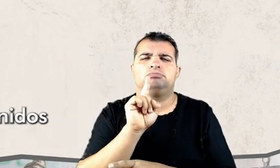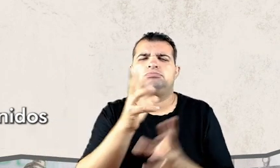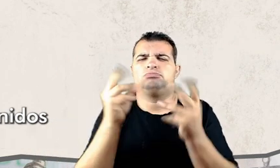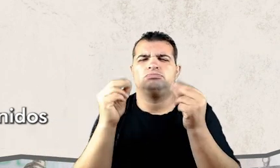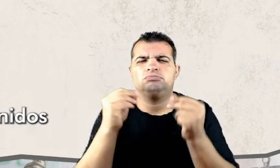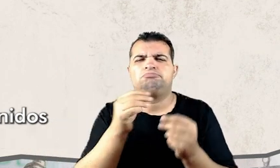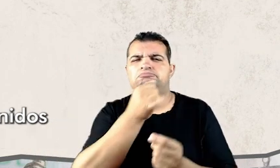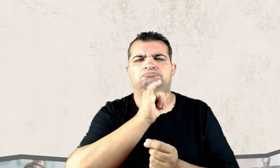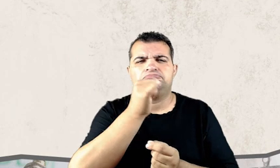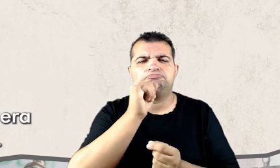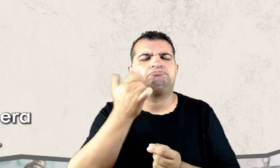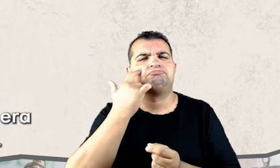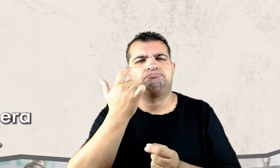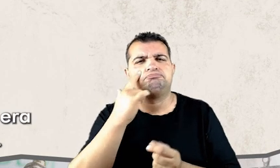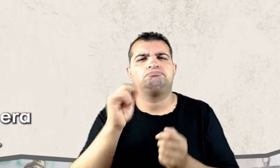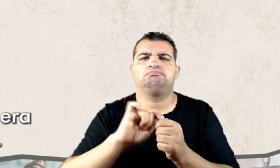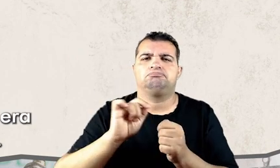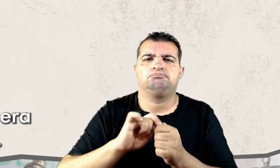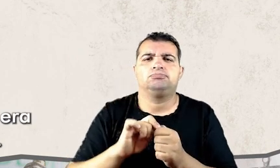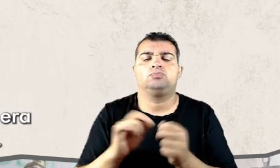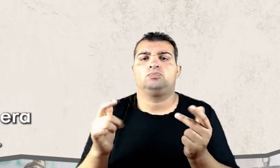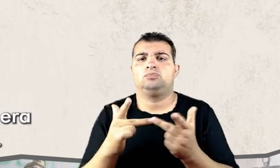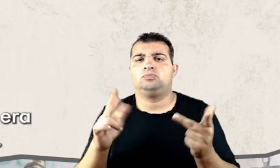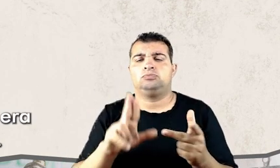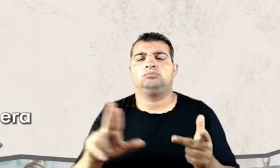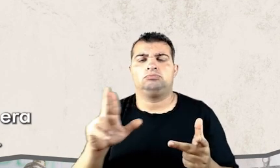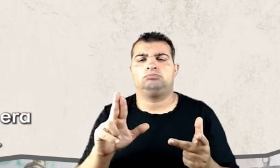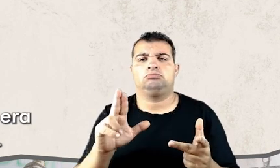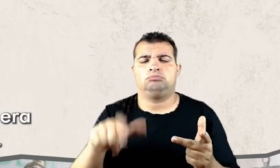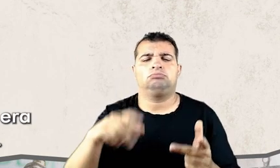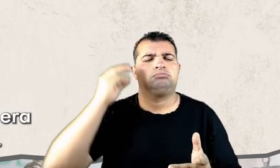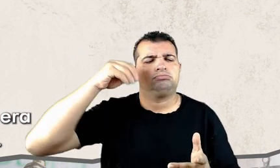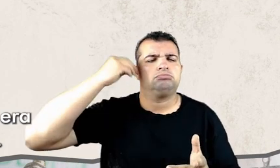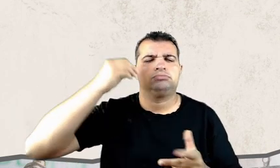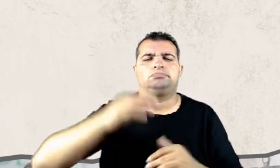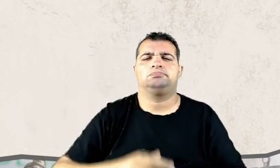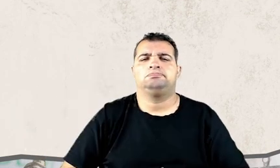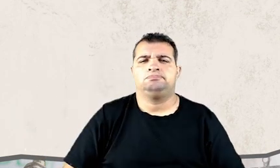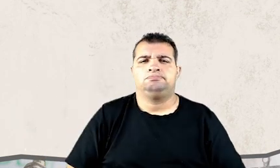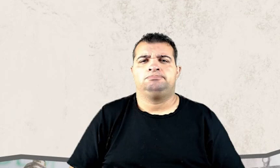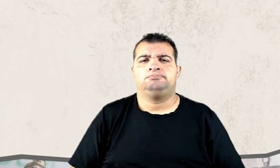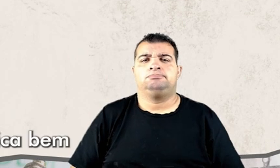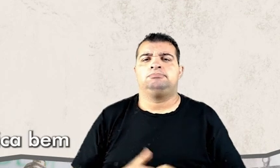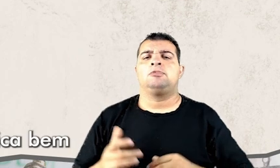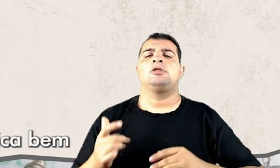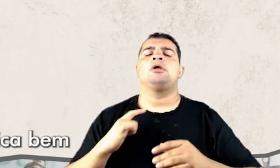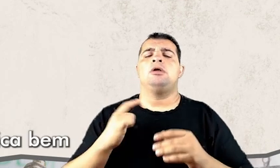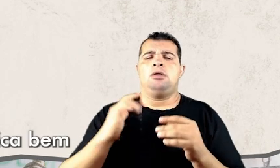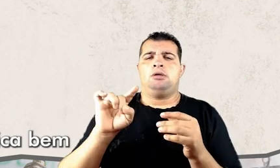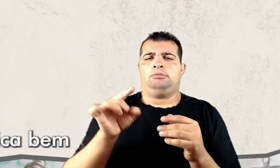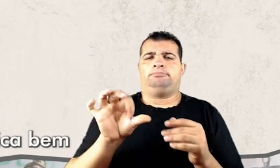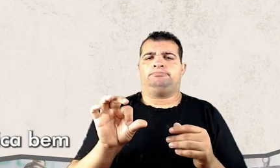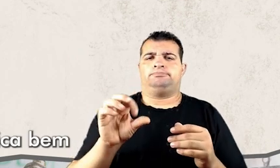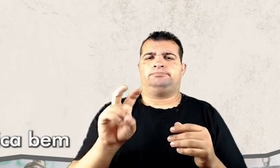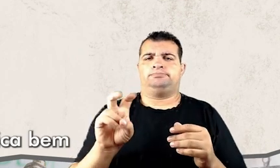um monte de testes que eram usados naquilo que era chamado saber psicológico. Há um episódio